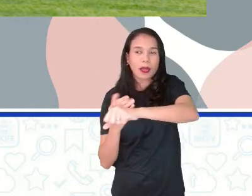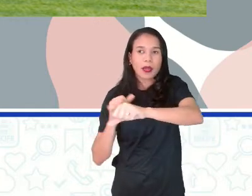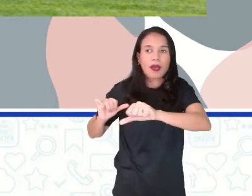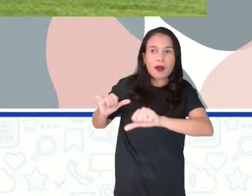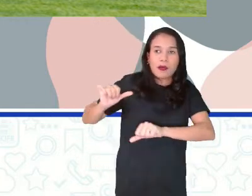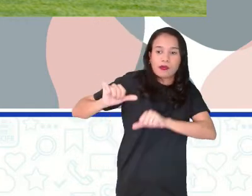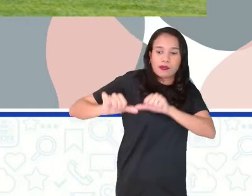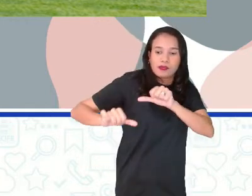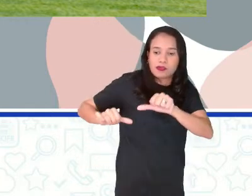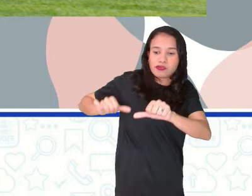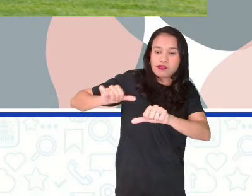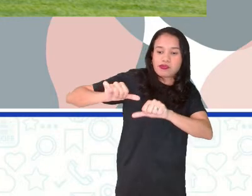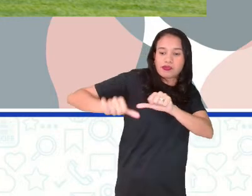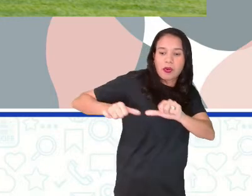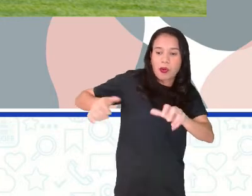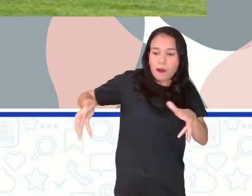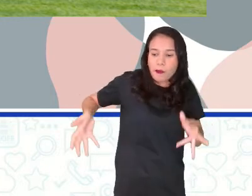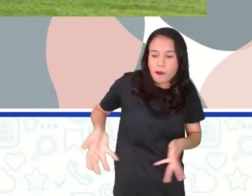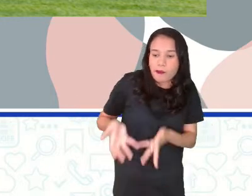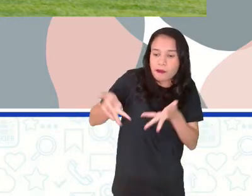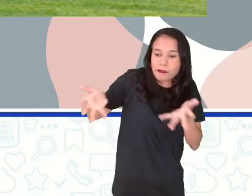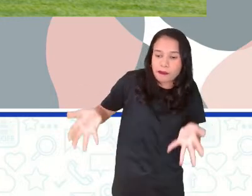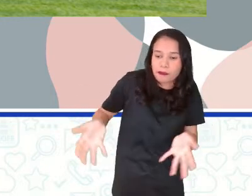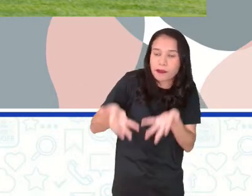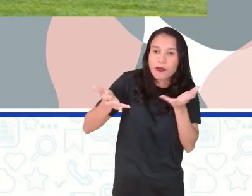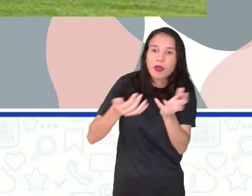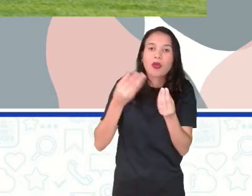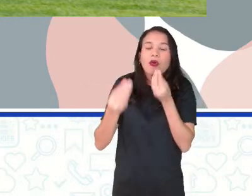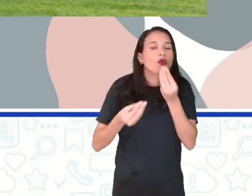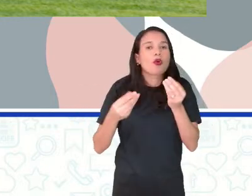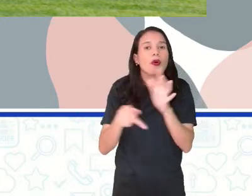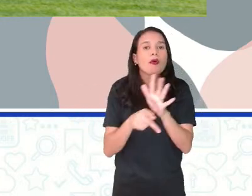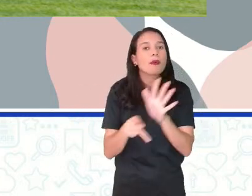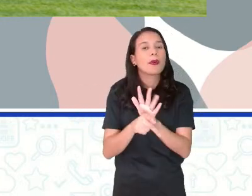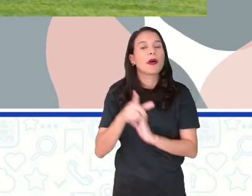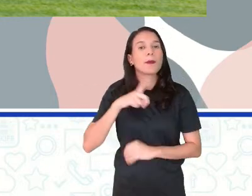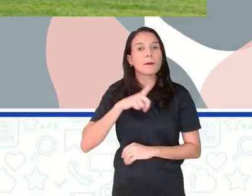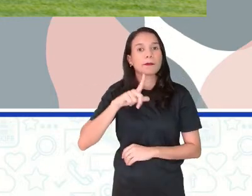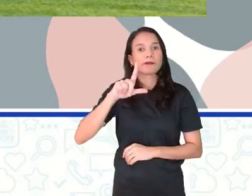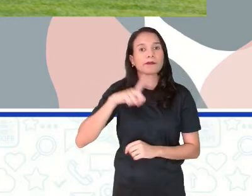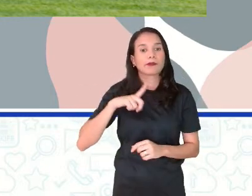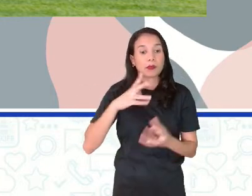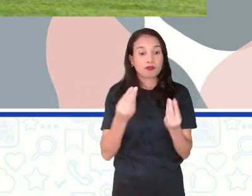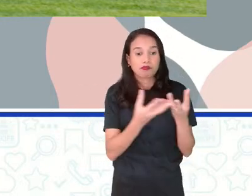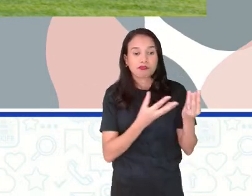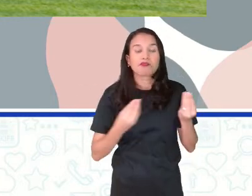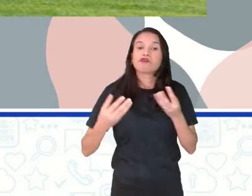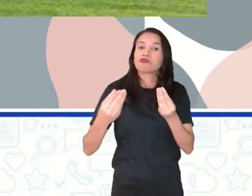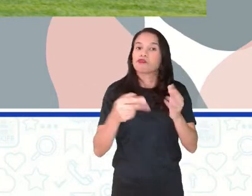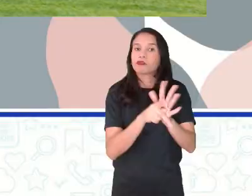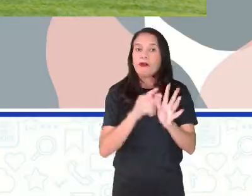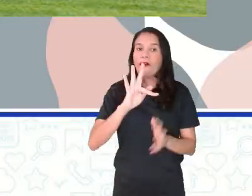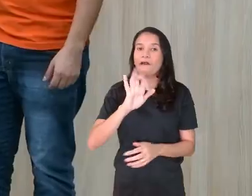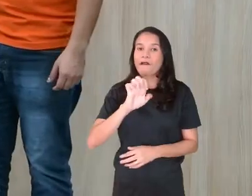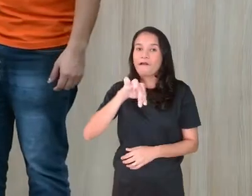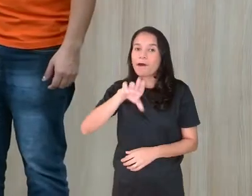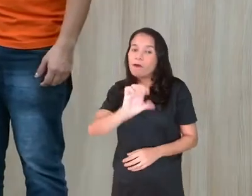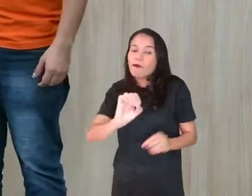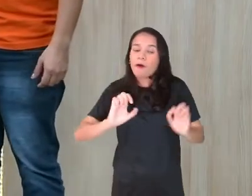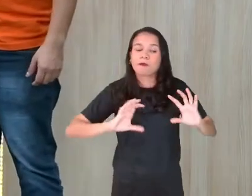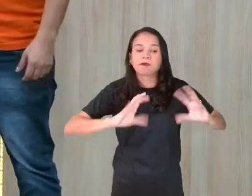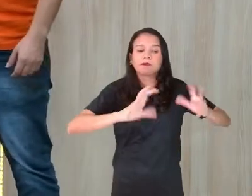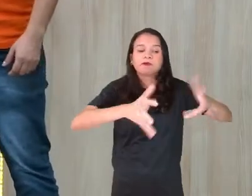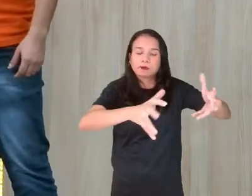ela, né? Vão tirando ali a camada de solo e enrolando, ficam uns novelos gigantescos, tá vendo? E aqui é